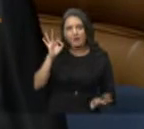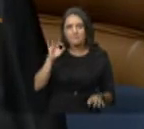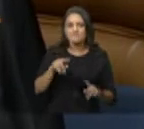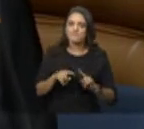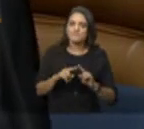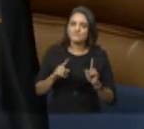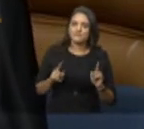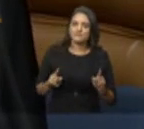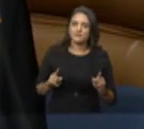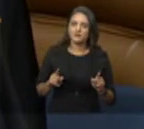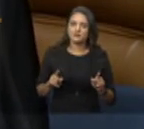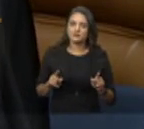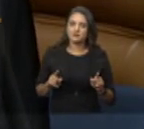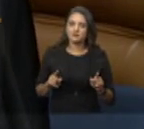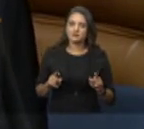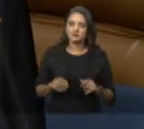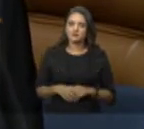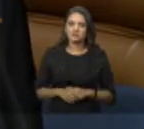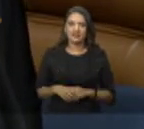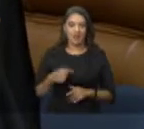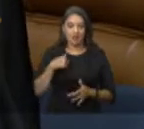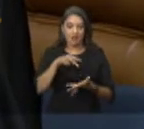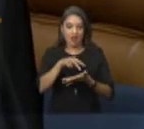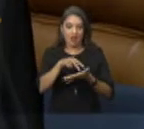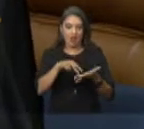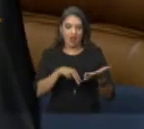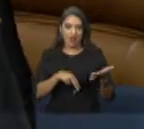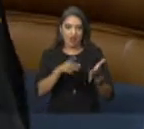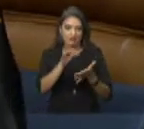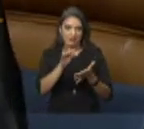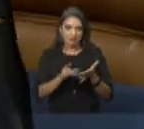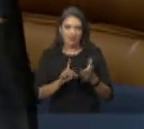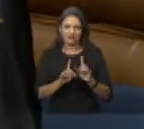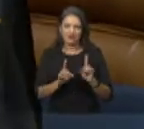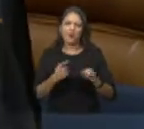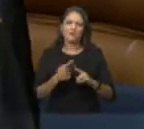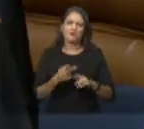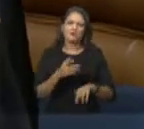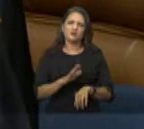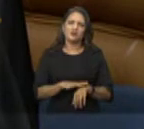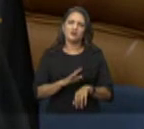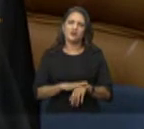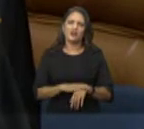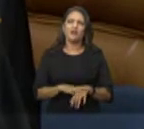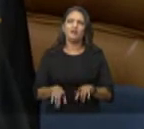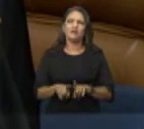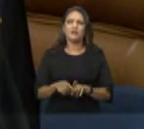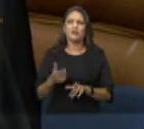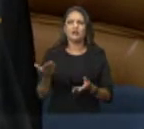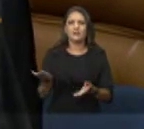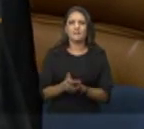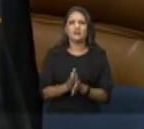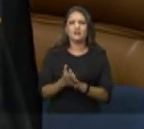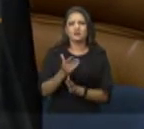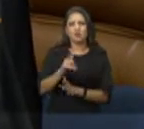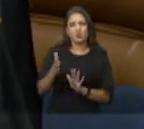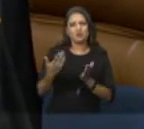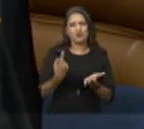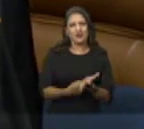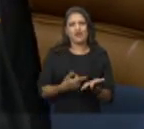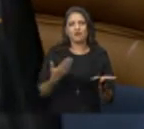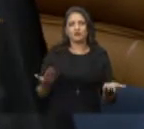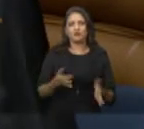Não não olhei a bem da brevidade do tempo e sei que existem outros processos a serem julgados